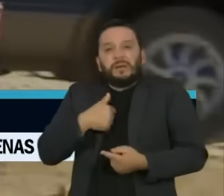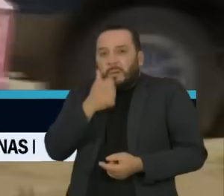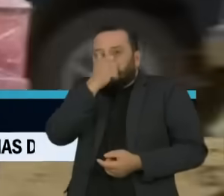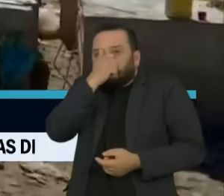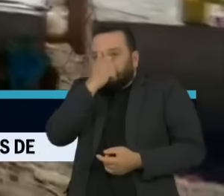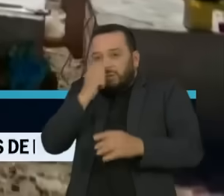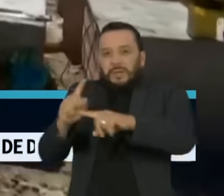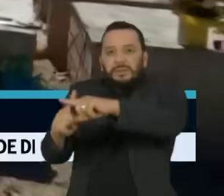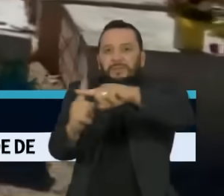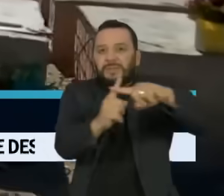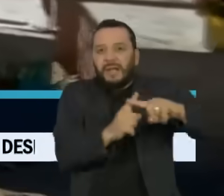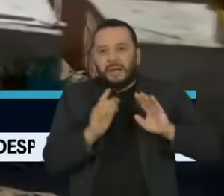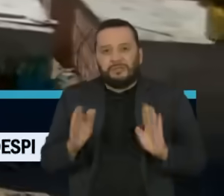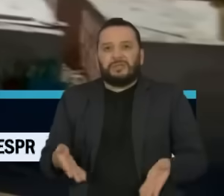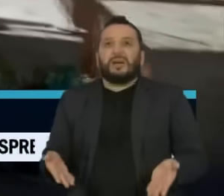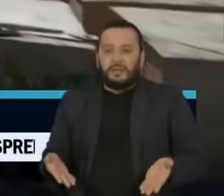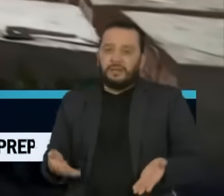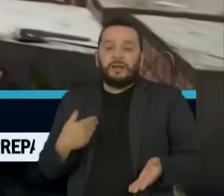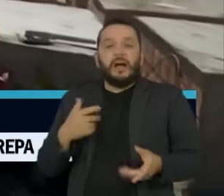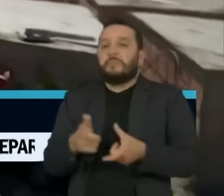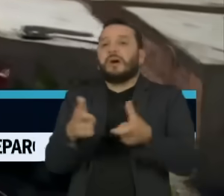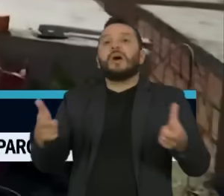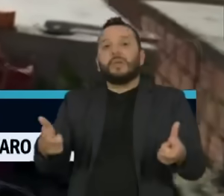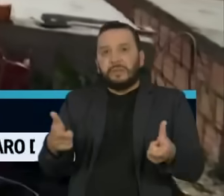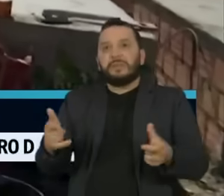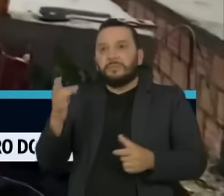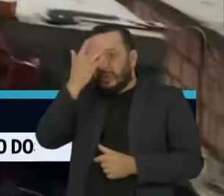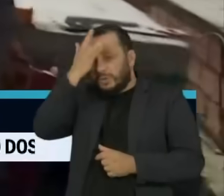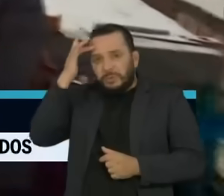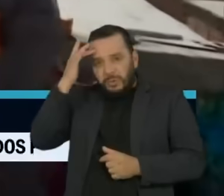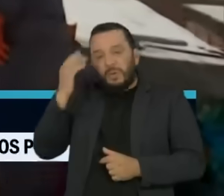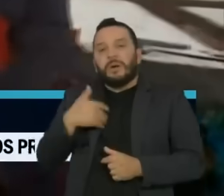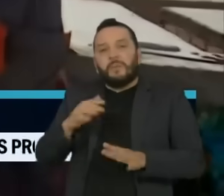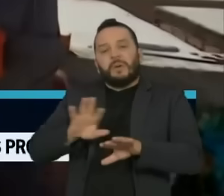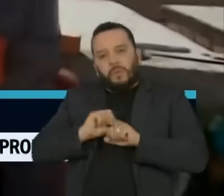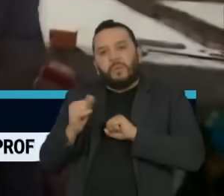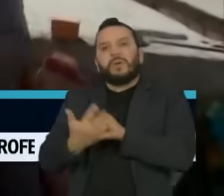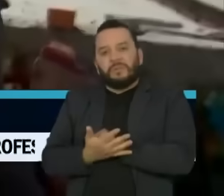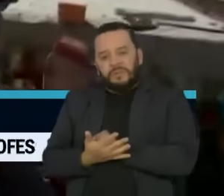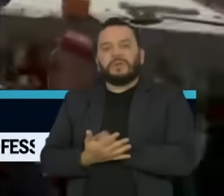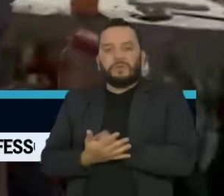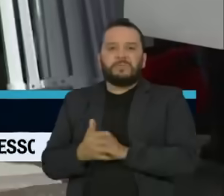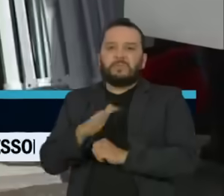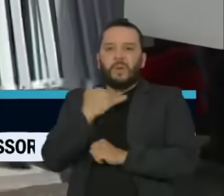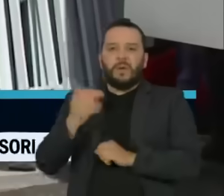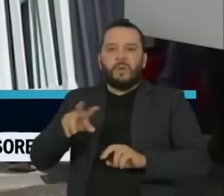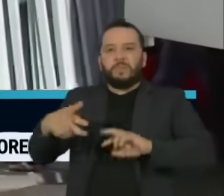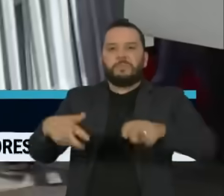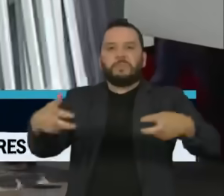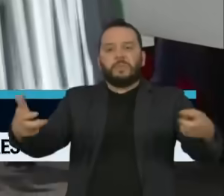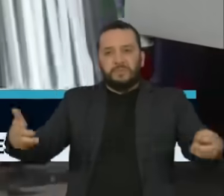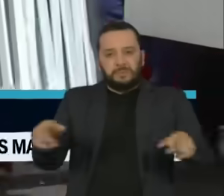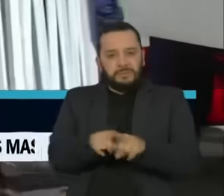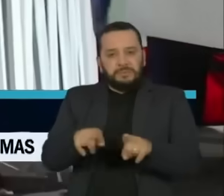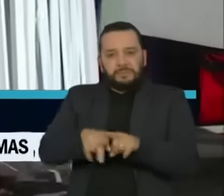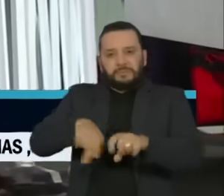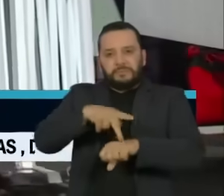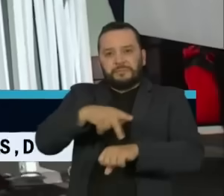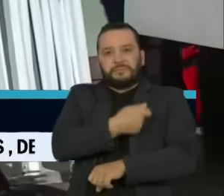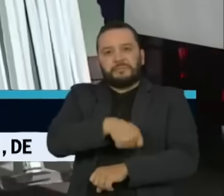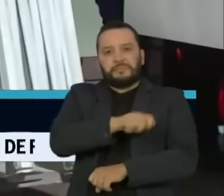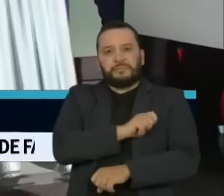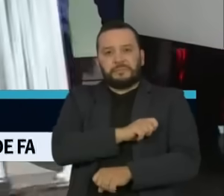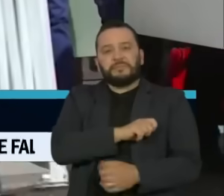últimos dias. A maioria de vítimas ou de pessoas que apresentaram sintomas do novo coronavírus. Na Espanha, a preocupação